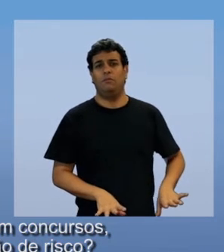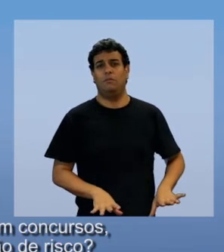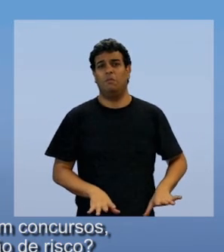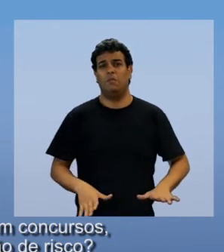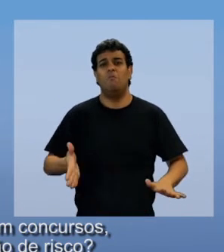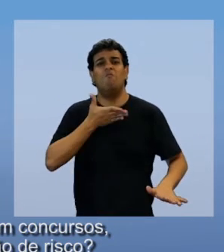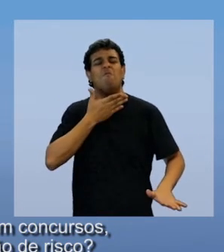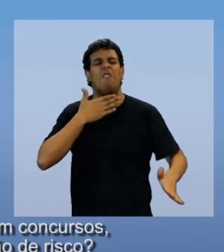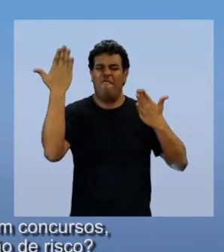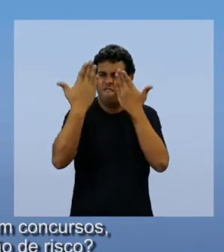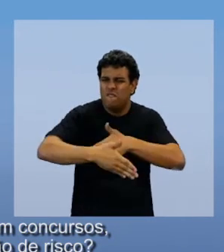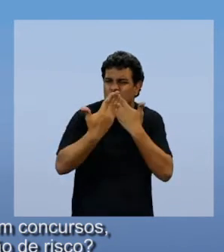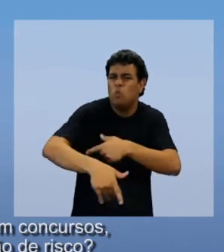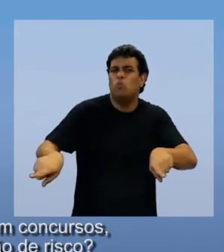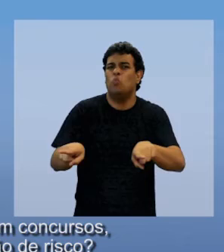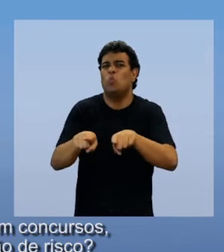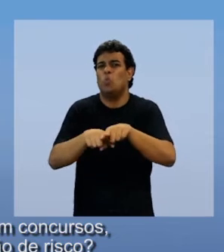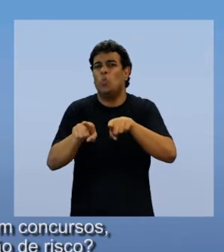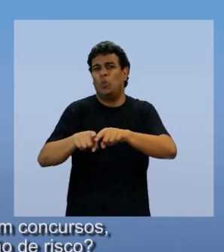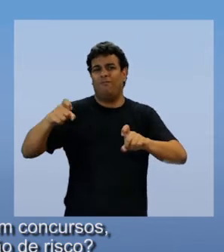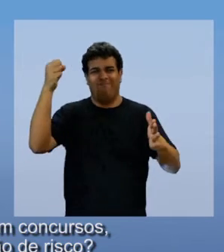em concursos, maus tratos a